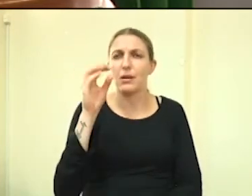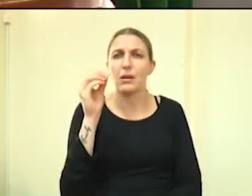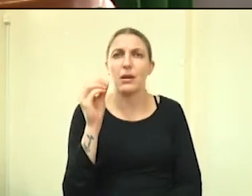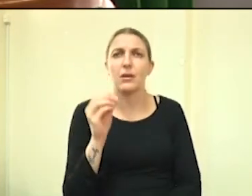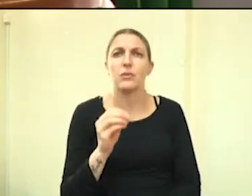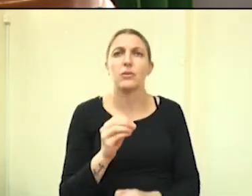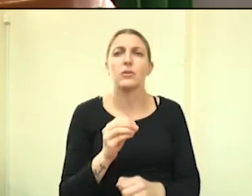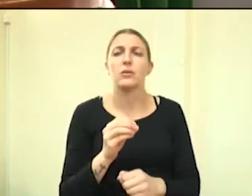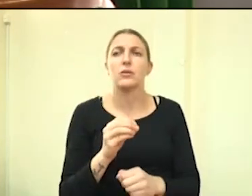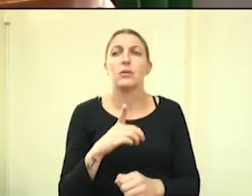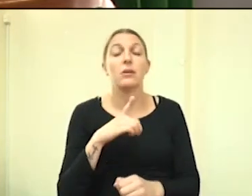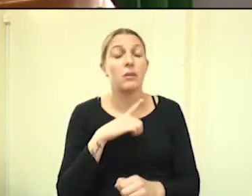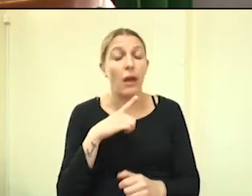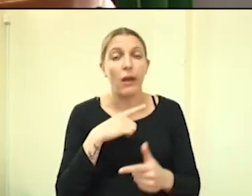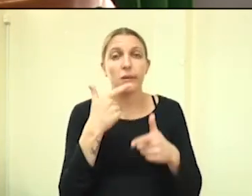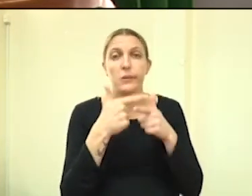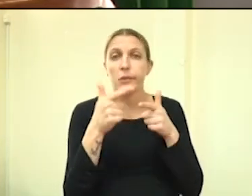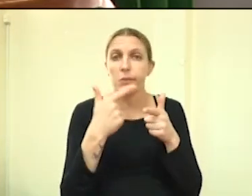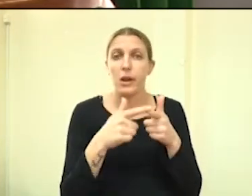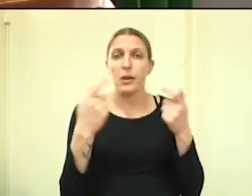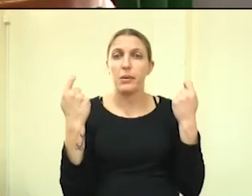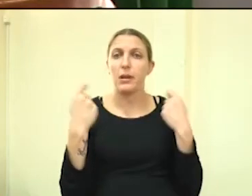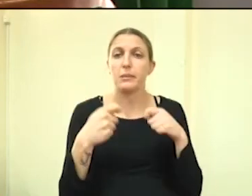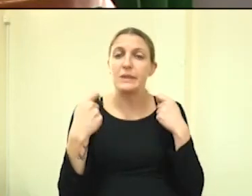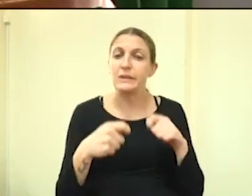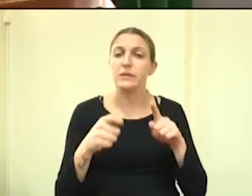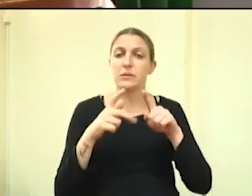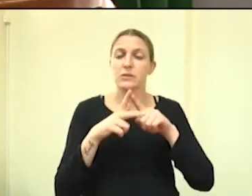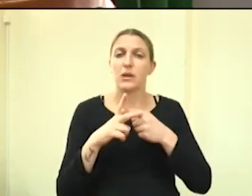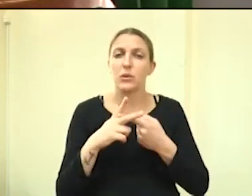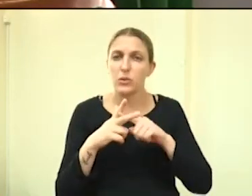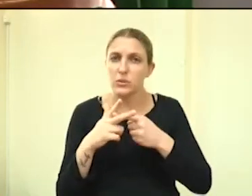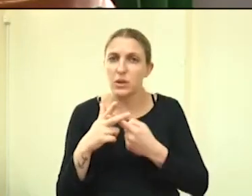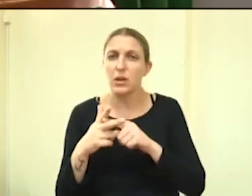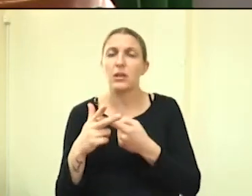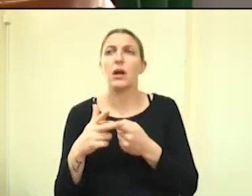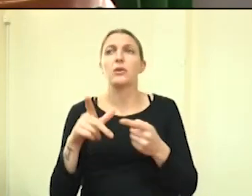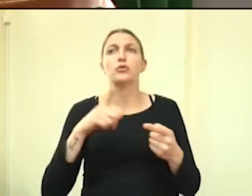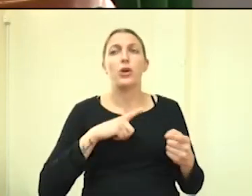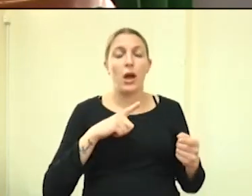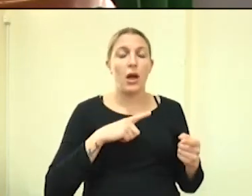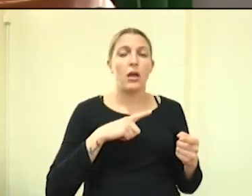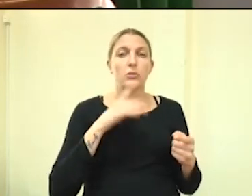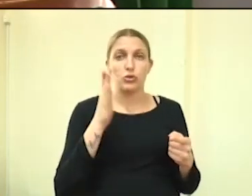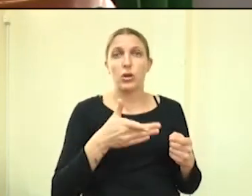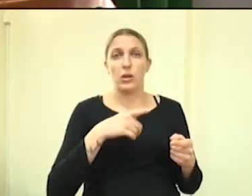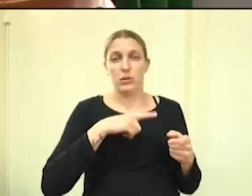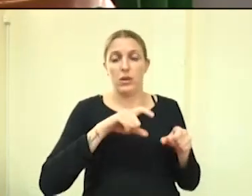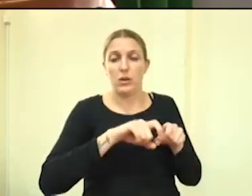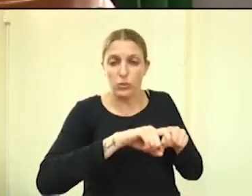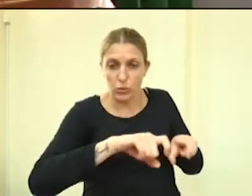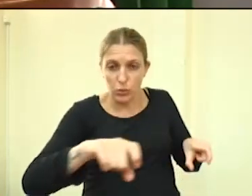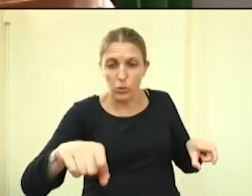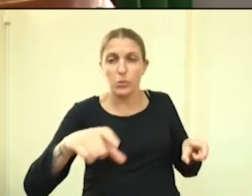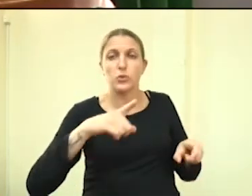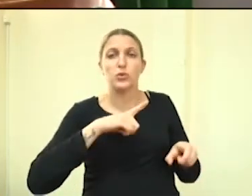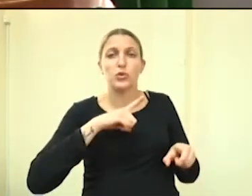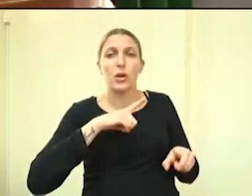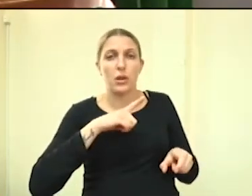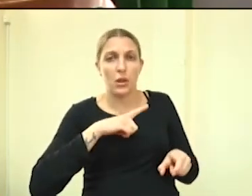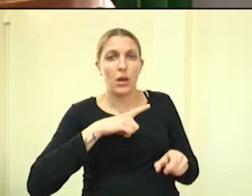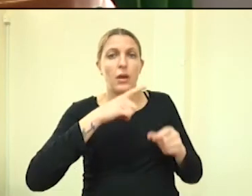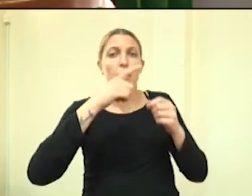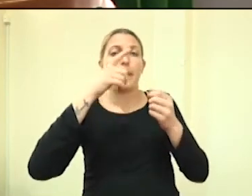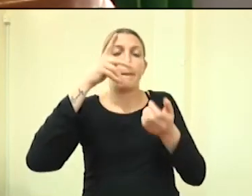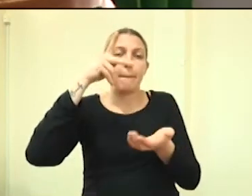só mandar consertar lá. Já tá a tubulação feita, a brita já está colocada, e o secretário de obra